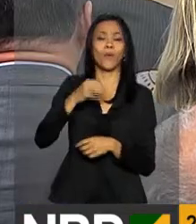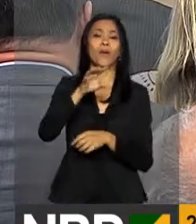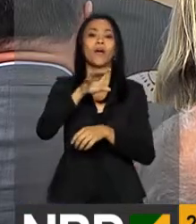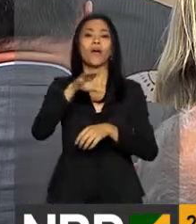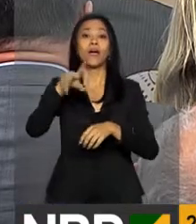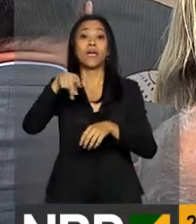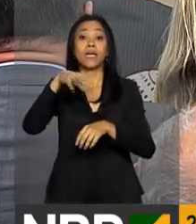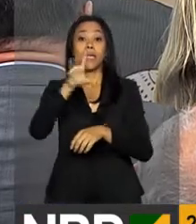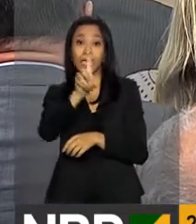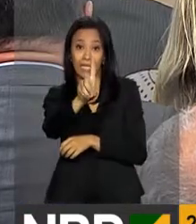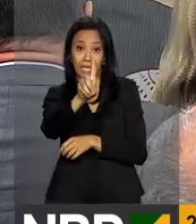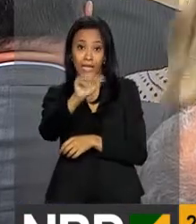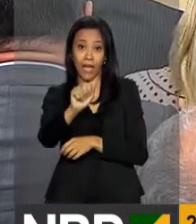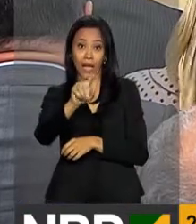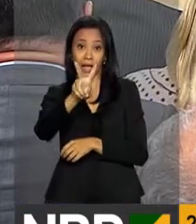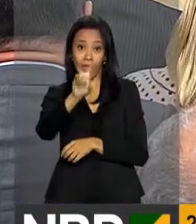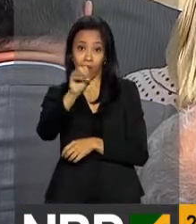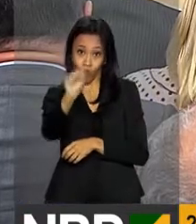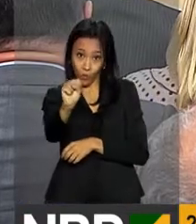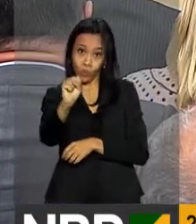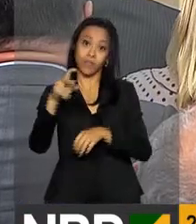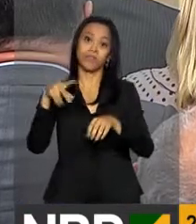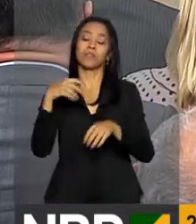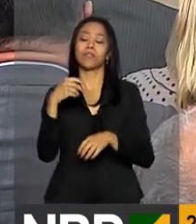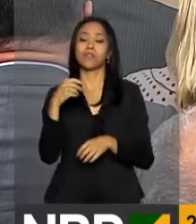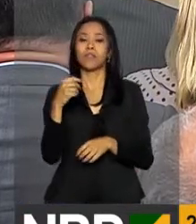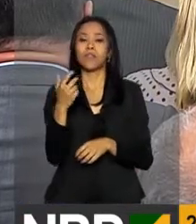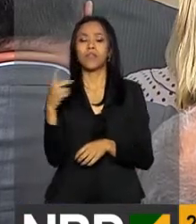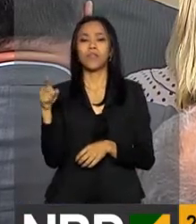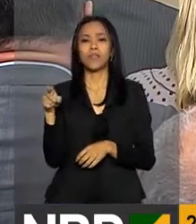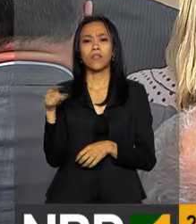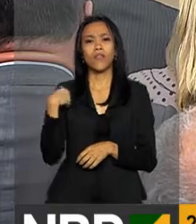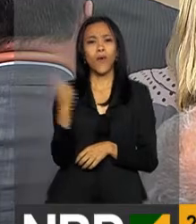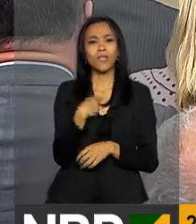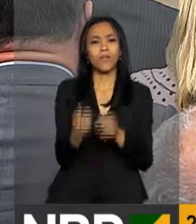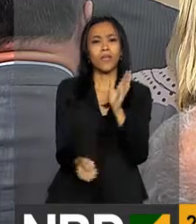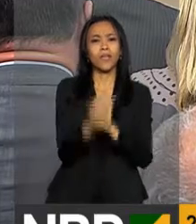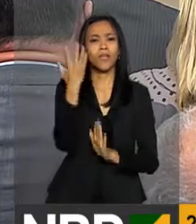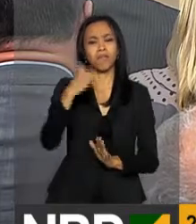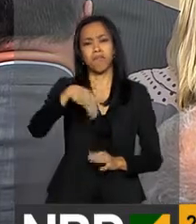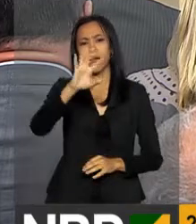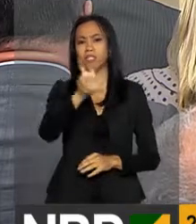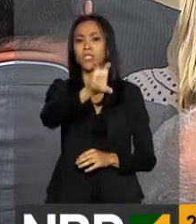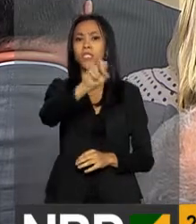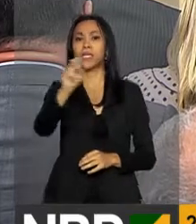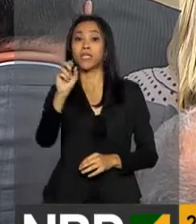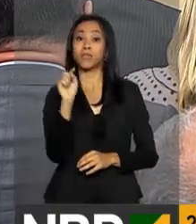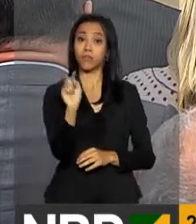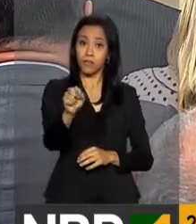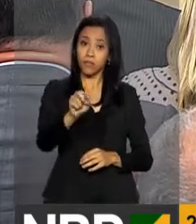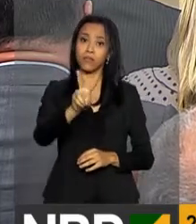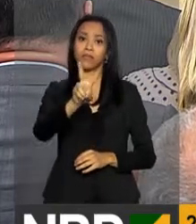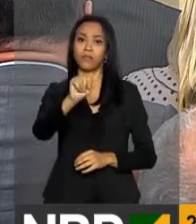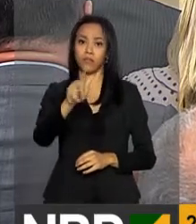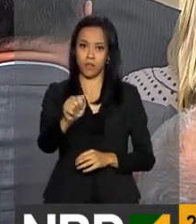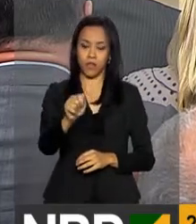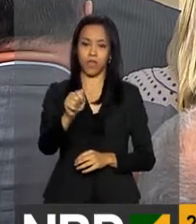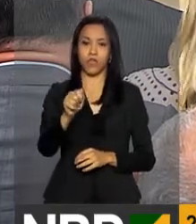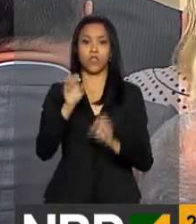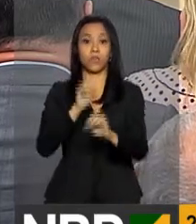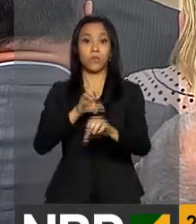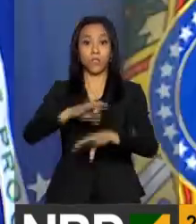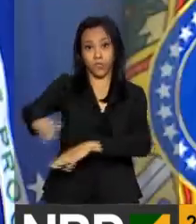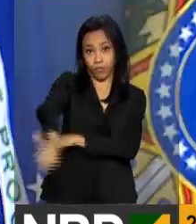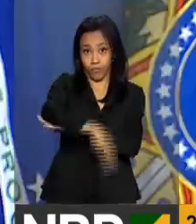no meu discurso que nós estávamos criando aqui né mais de 500 mil vagas não é no ensino integral